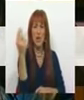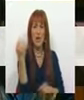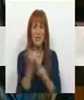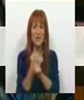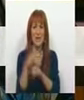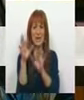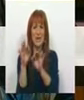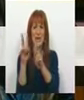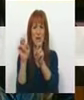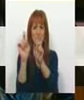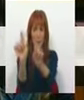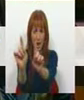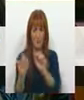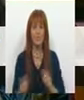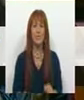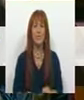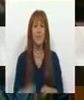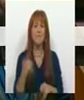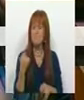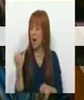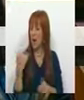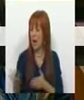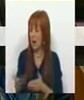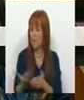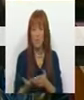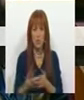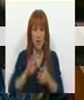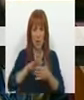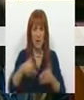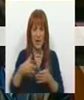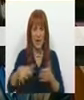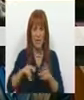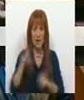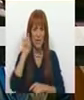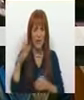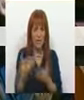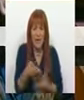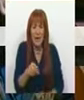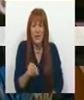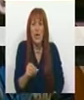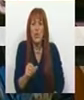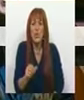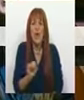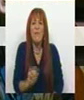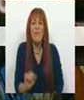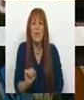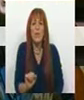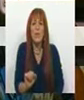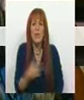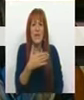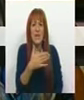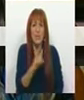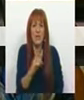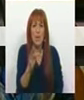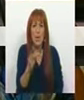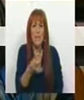missão para tratar deste assunto. Recentemente apresentou, no Plano Nacional de Valorização do Território, as suas